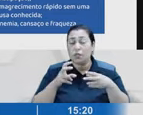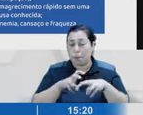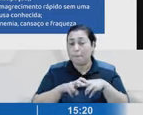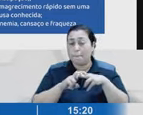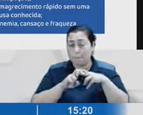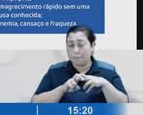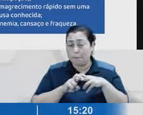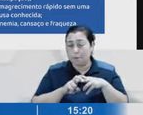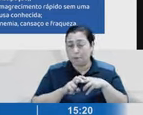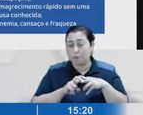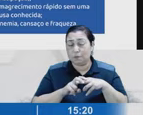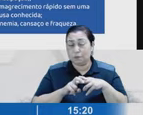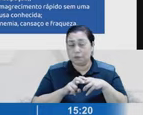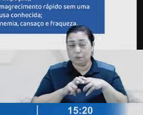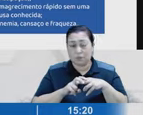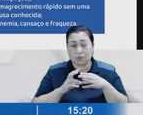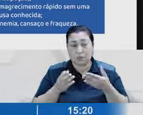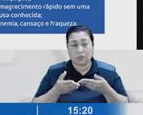é muito